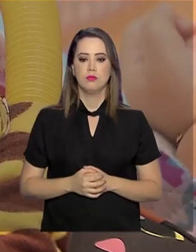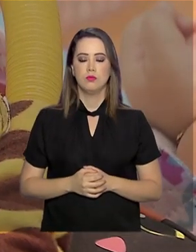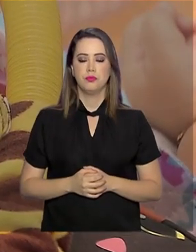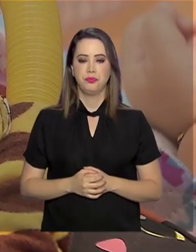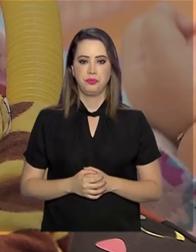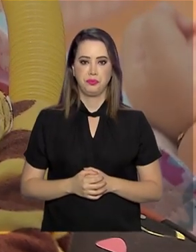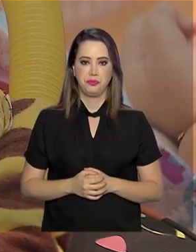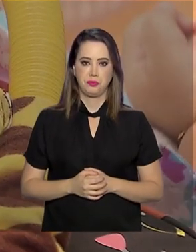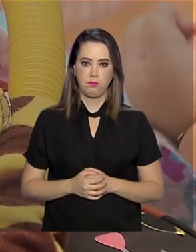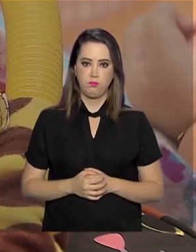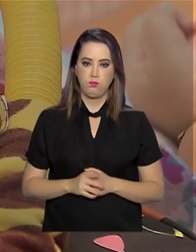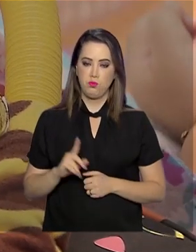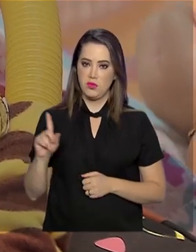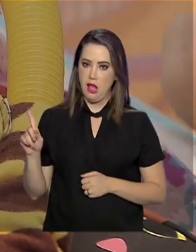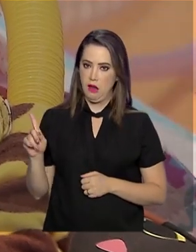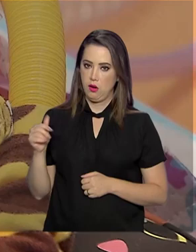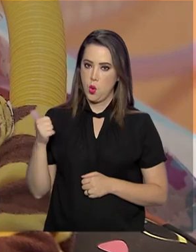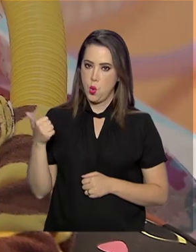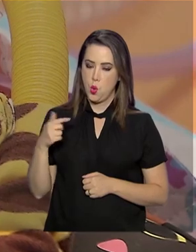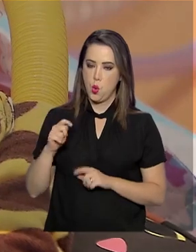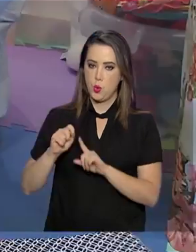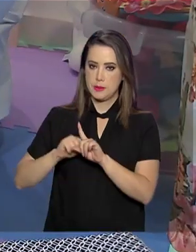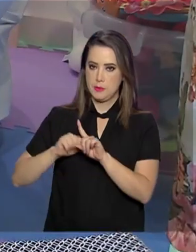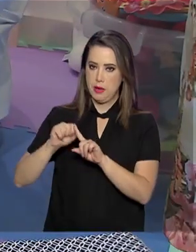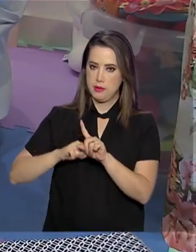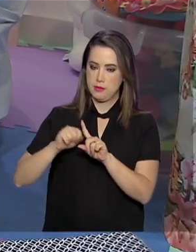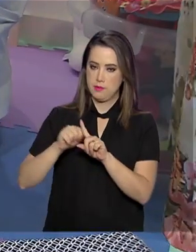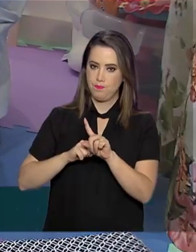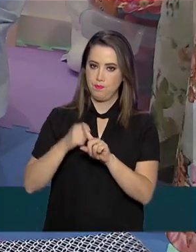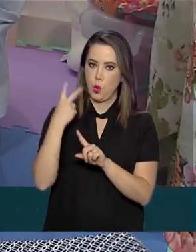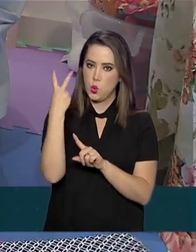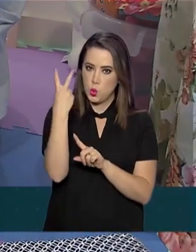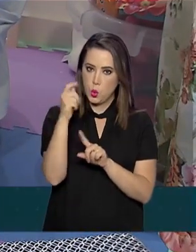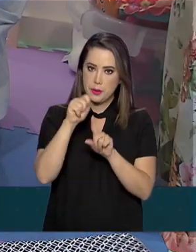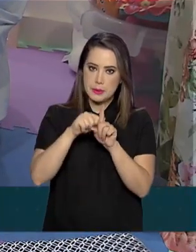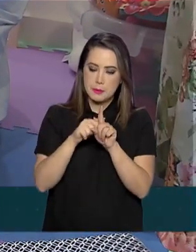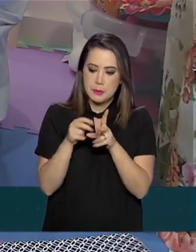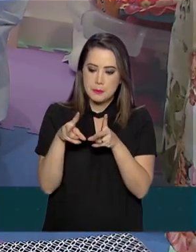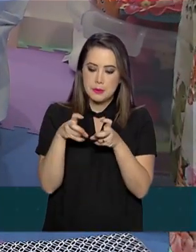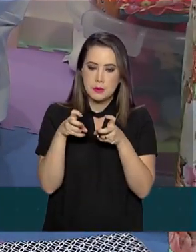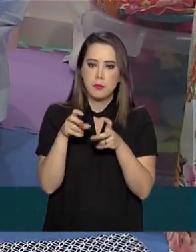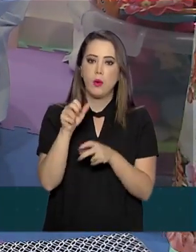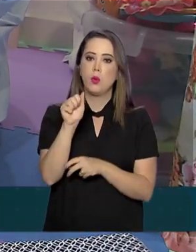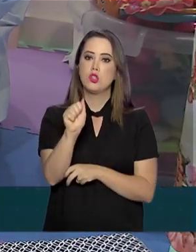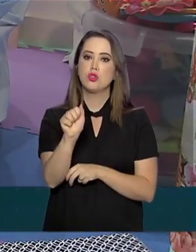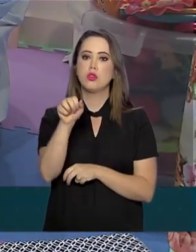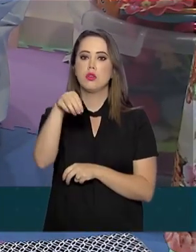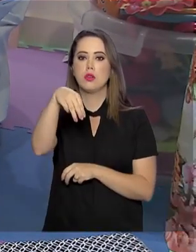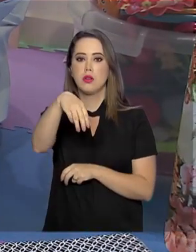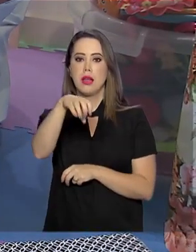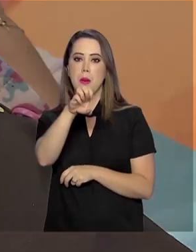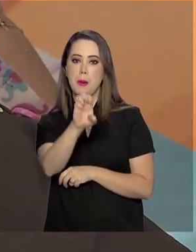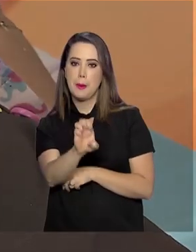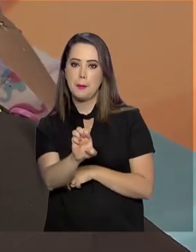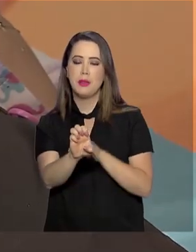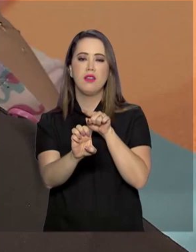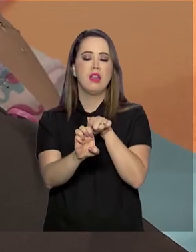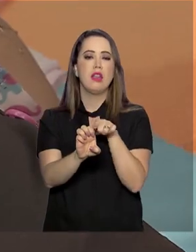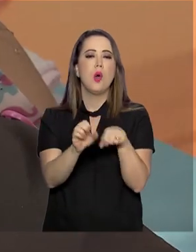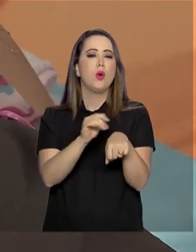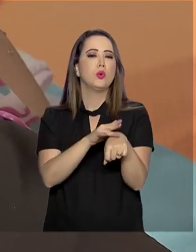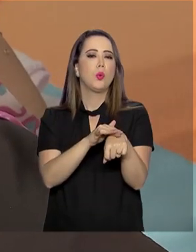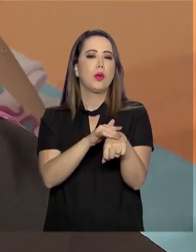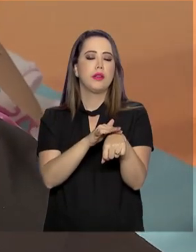marina tem 11 meses aos dois foi diagnosticada com atrofia muscular espinhal ame do